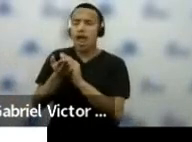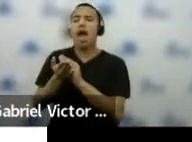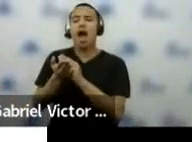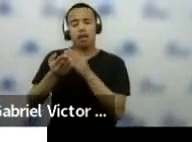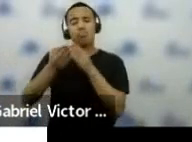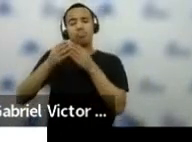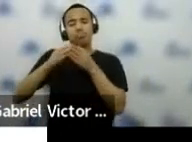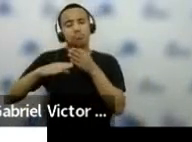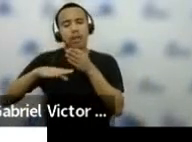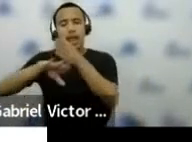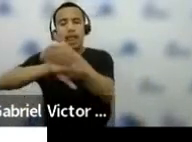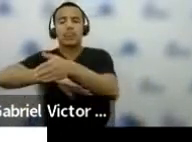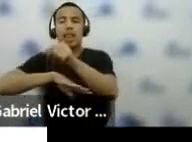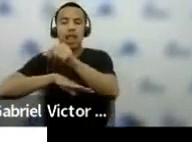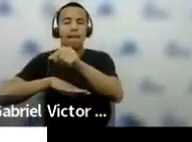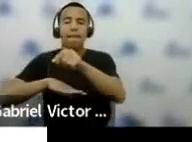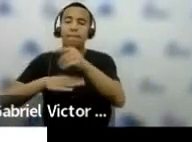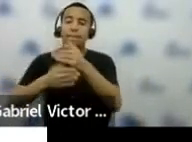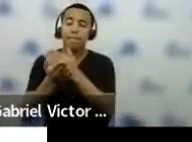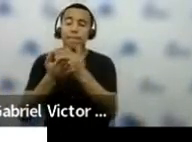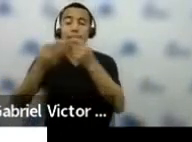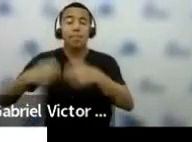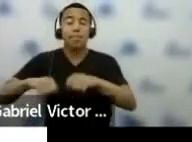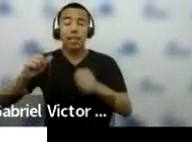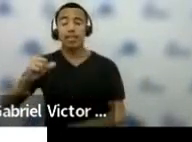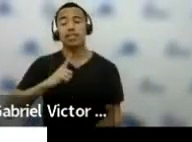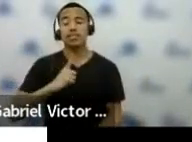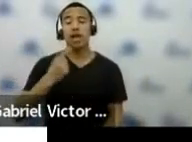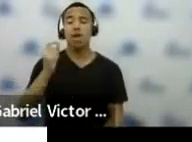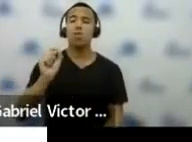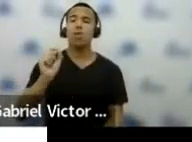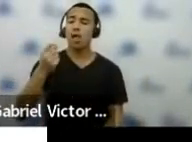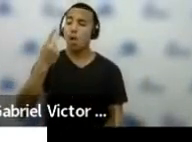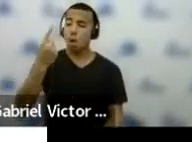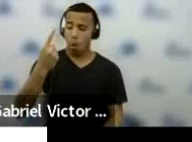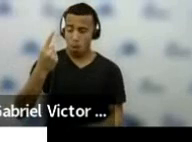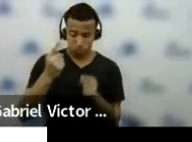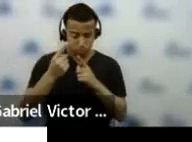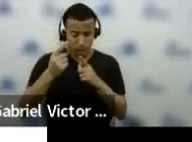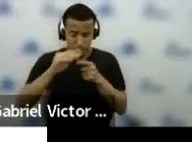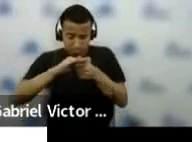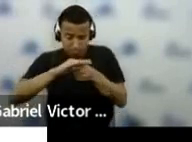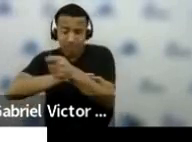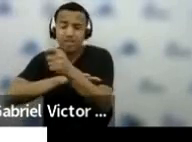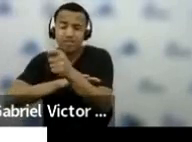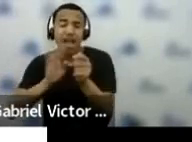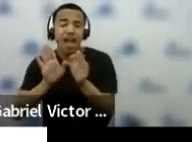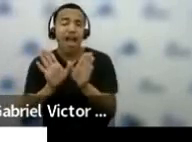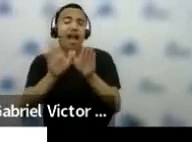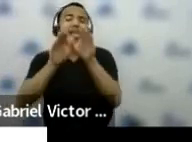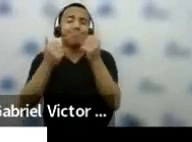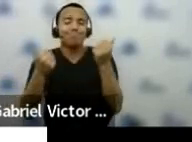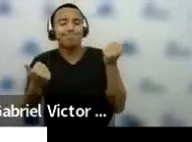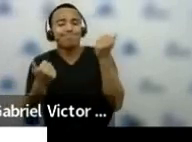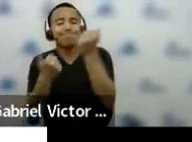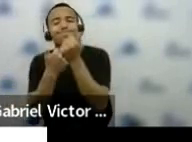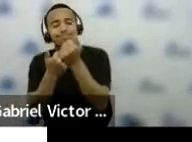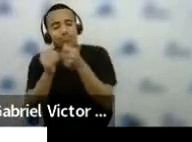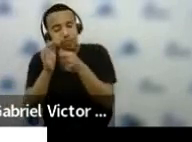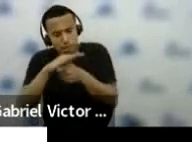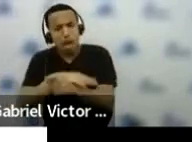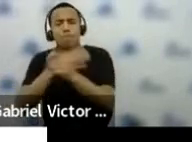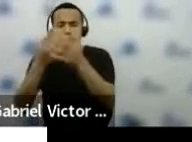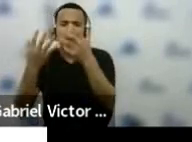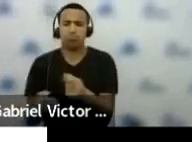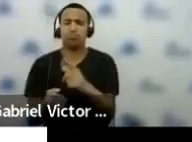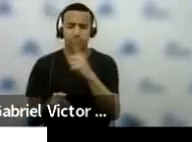mercado, desde que ela tenha um investidor anjo com ela, desde que ela tenha o aporte de recursos de um investidor anjo, de um